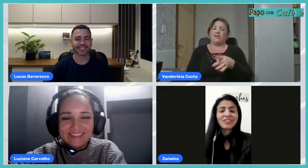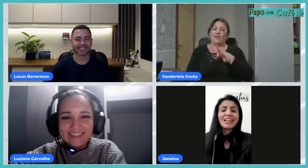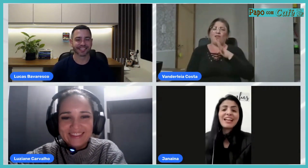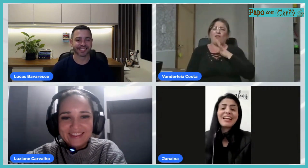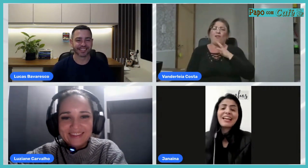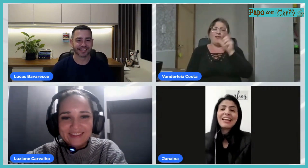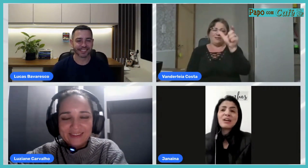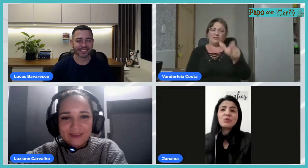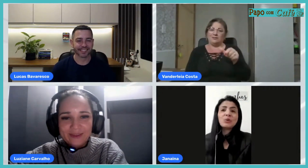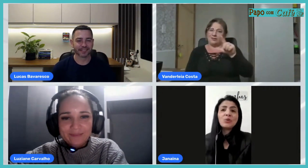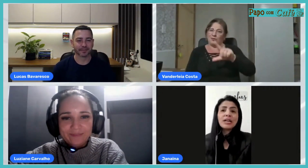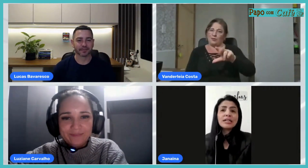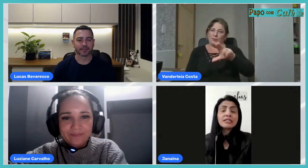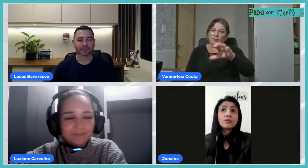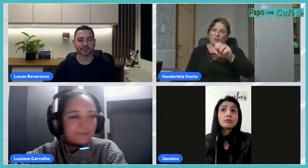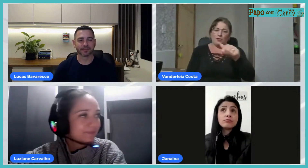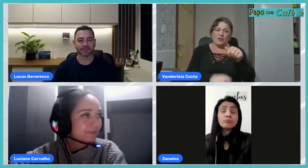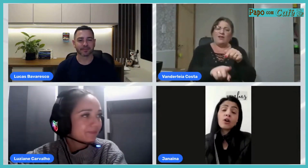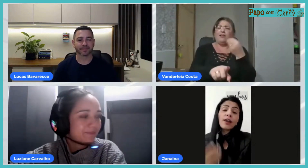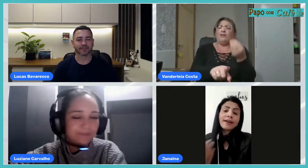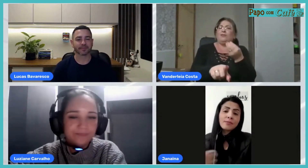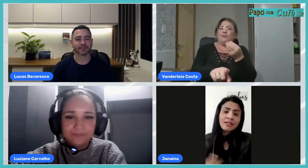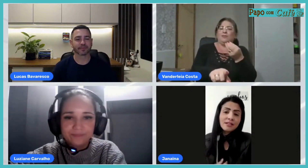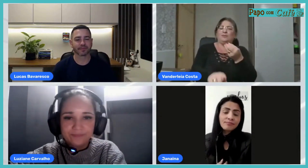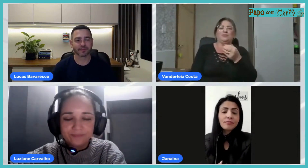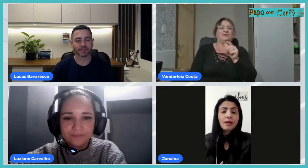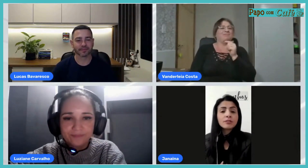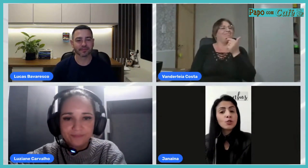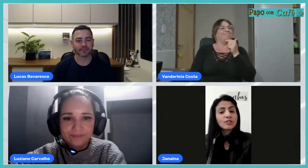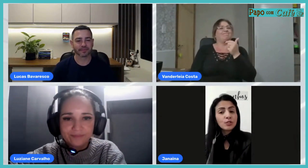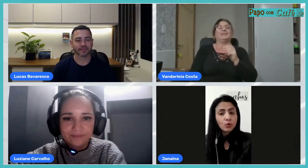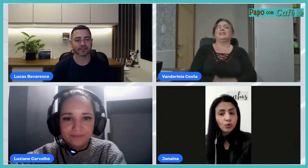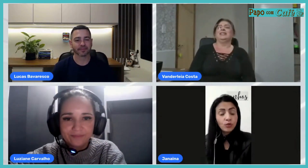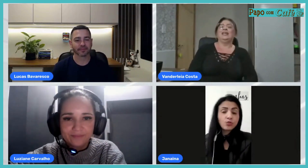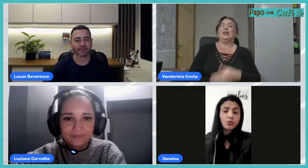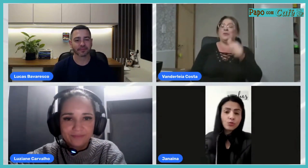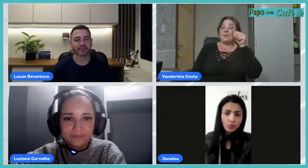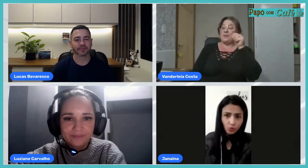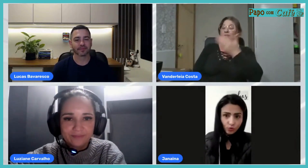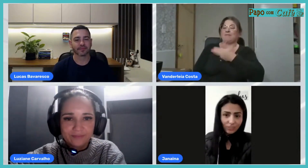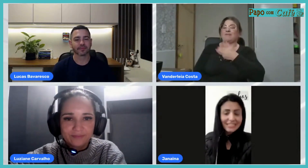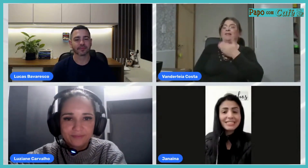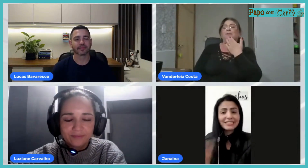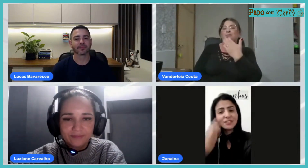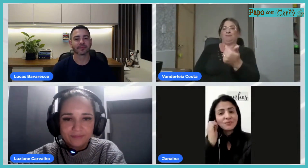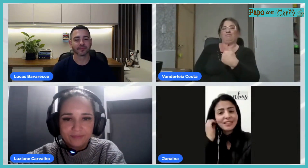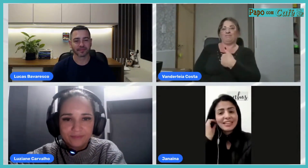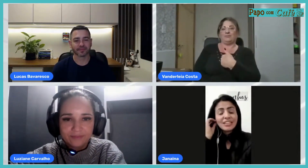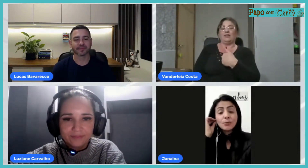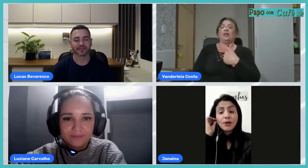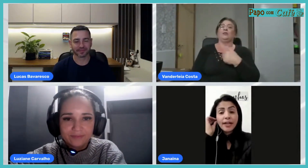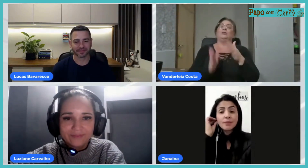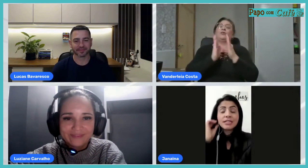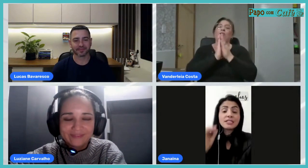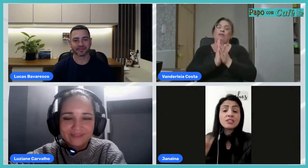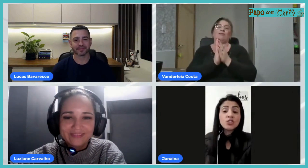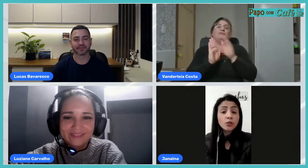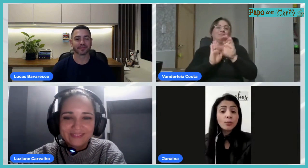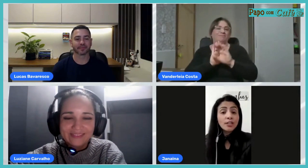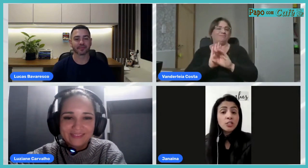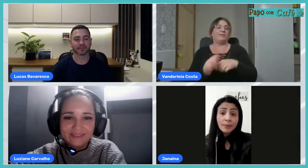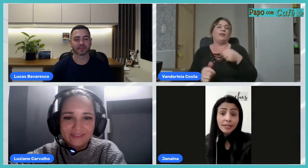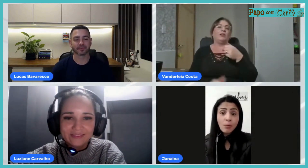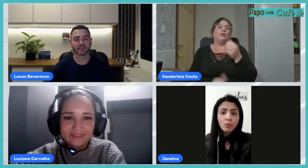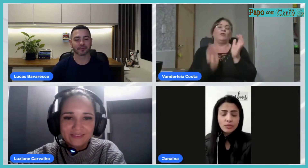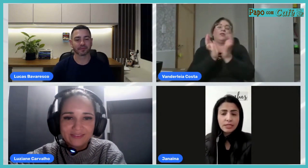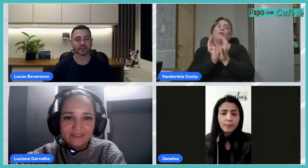engraçado. O Lucas, uma colega minha solicitou, eu sou cristã, e uma colega minha disse assim, Jana,